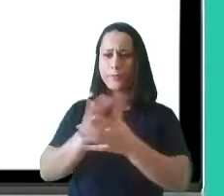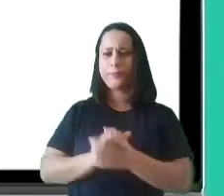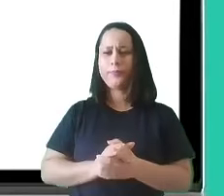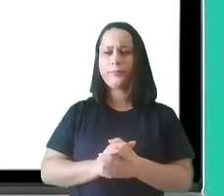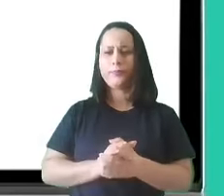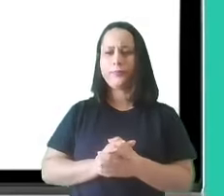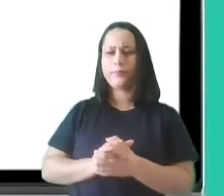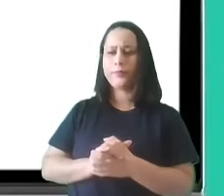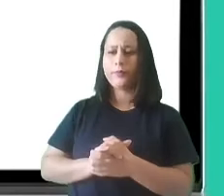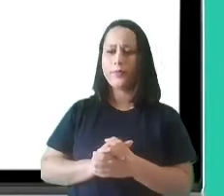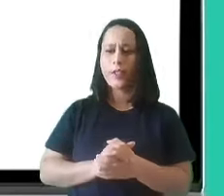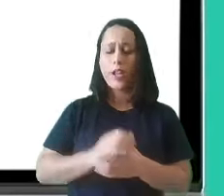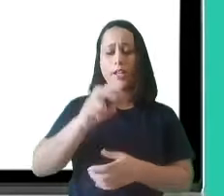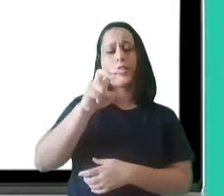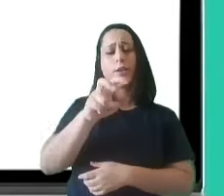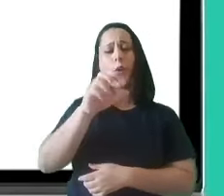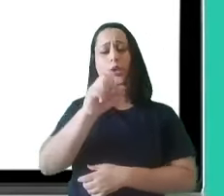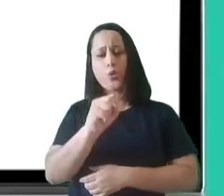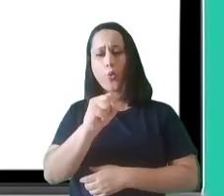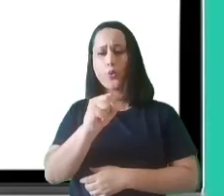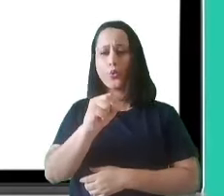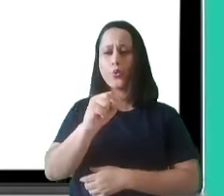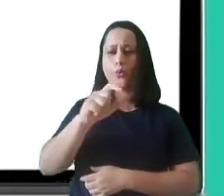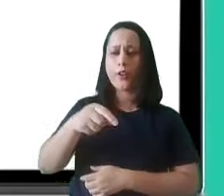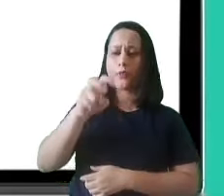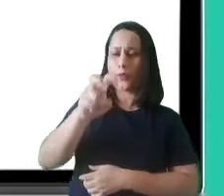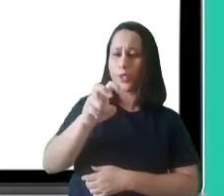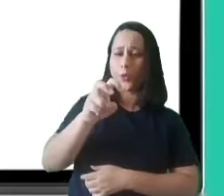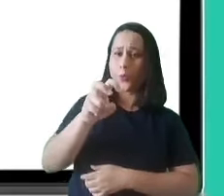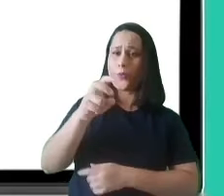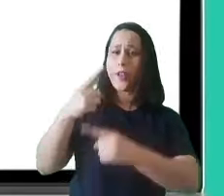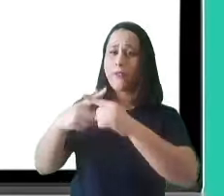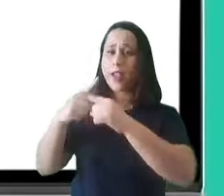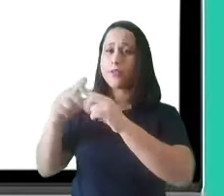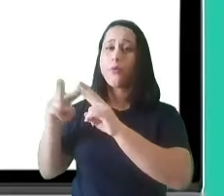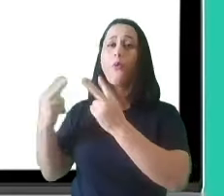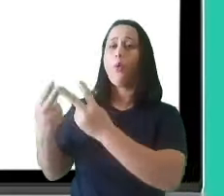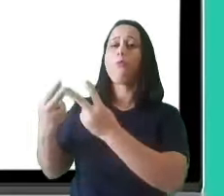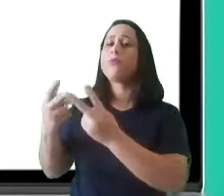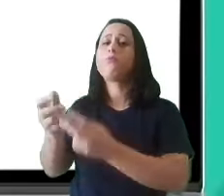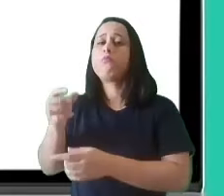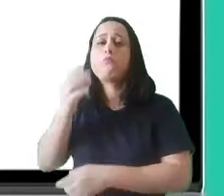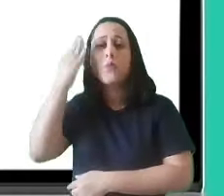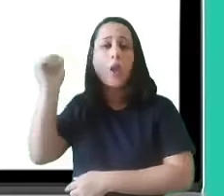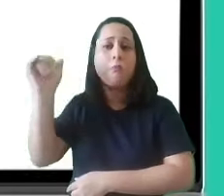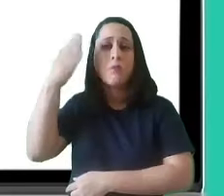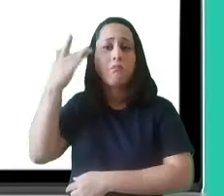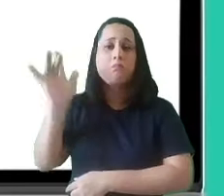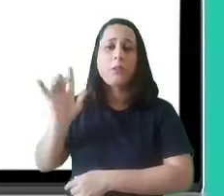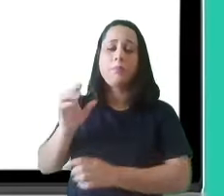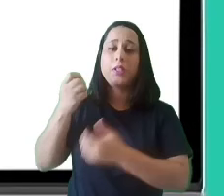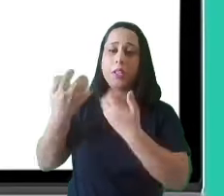A massa do soluto é 0,4, dividido pela massa